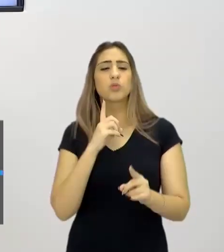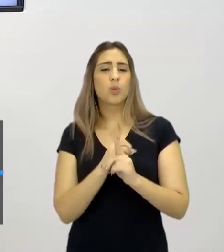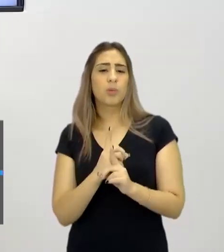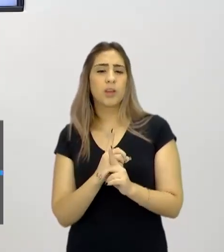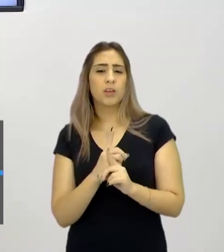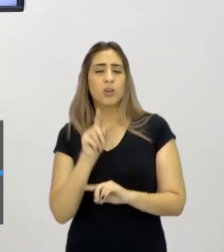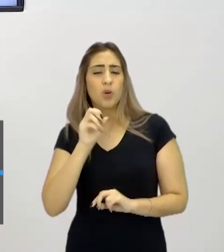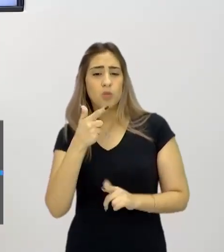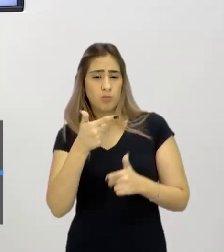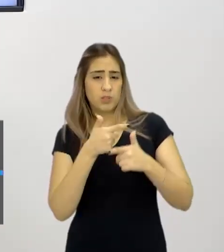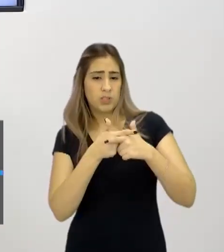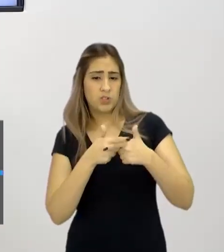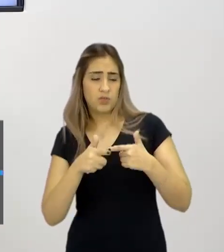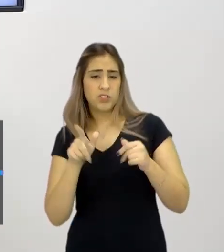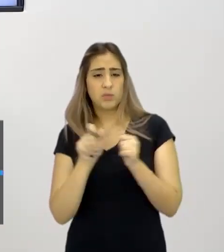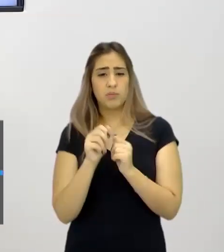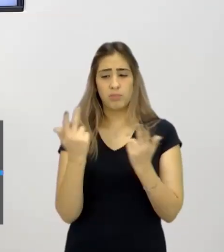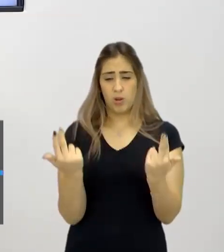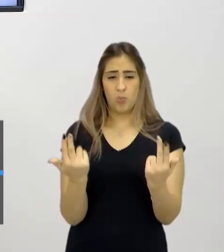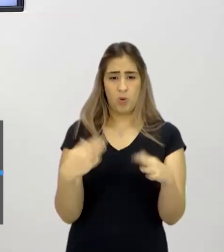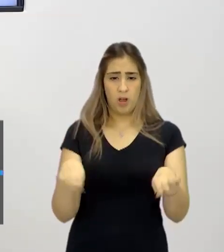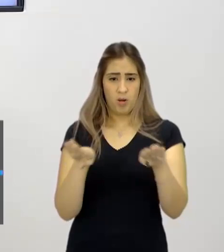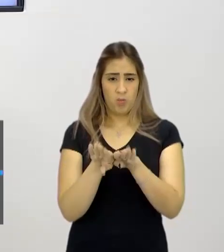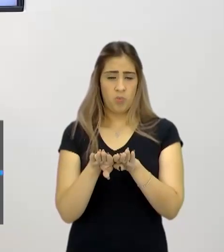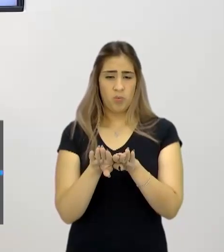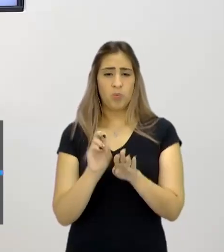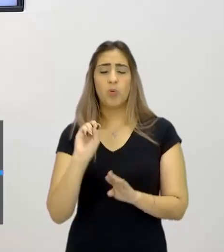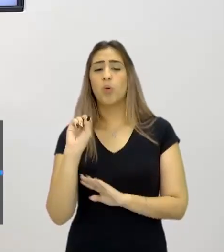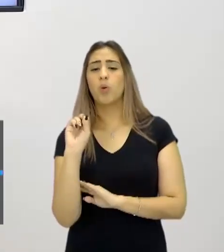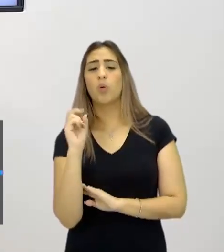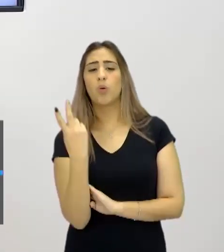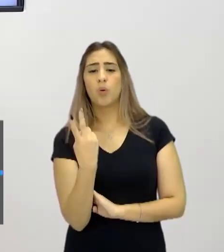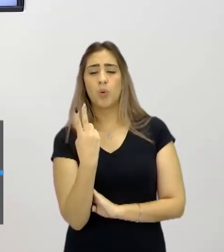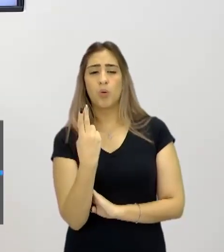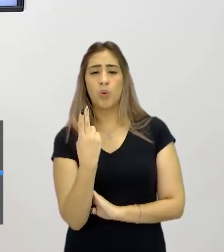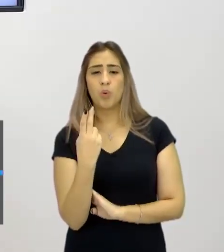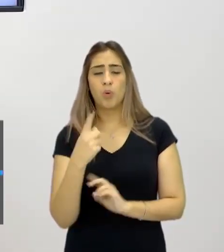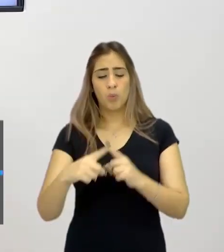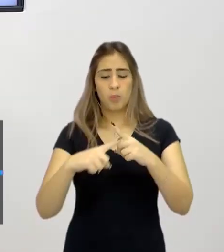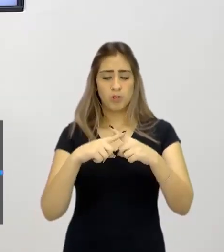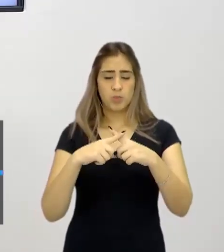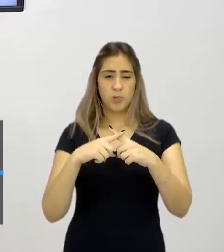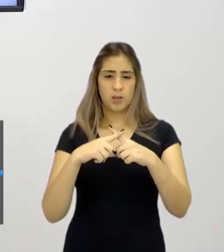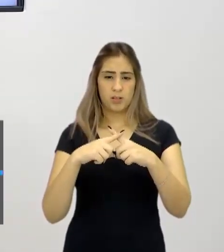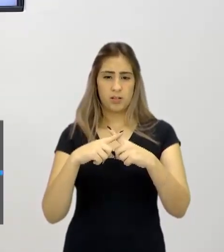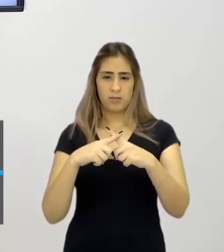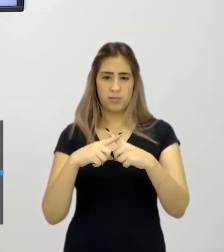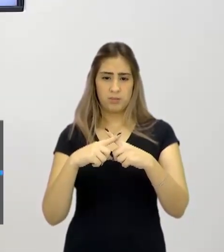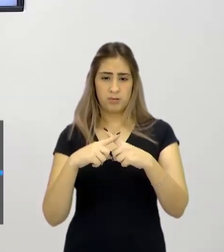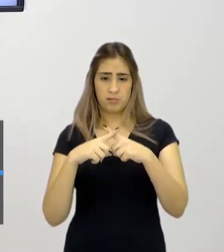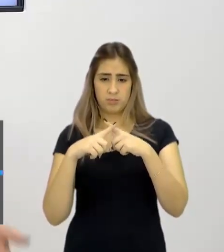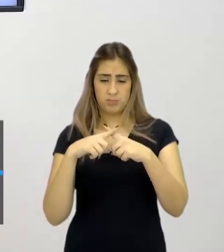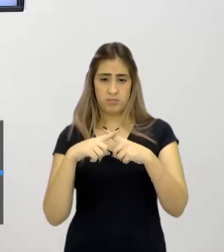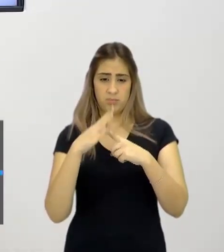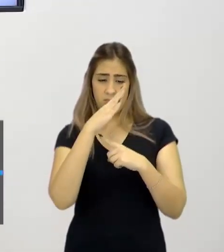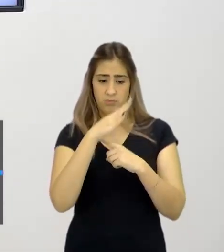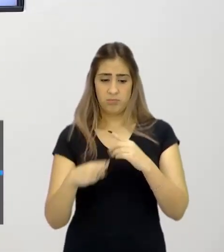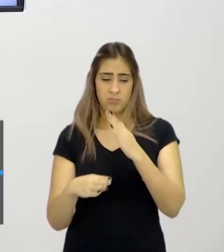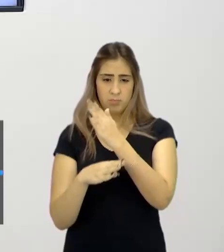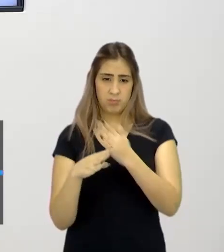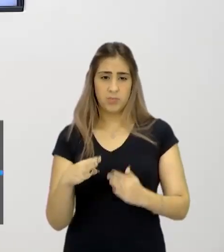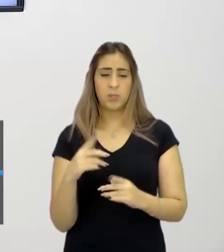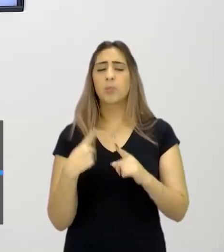Ou você divide para dar o mesmo decimal, né? Ou vale multiplicar em cruz, tem que dar igualzinho o resultado. Para que